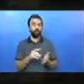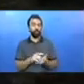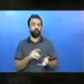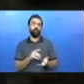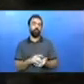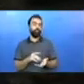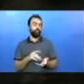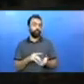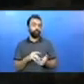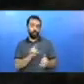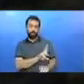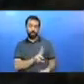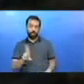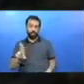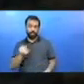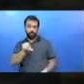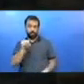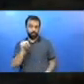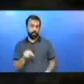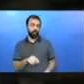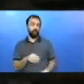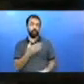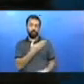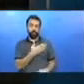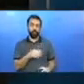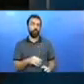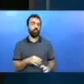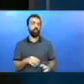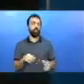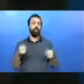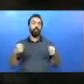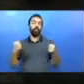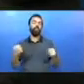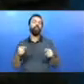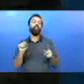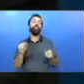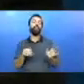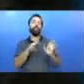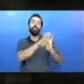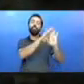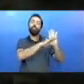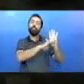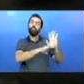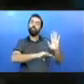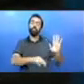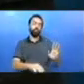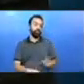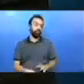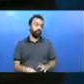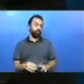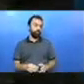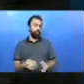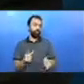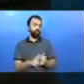nós precisamos de alguns materiais. E são eles, olhem, uma caixa de sapato, uma caixa de papelão grande,